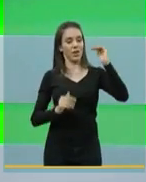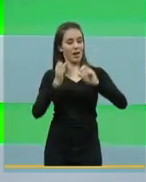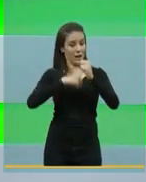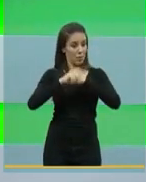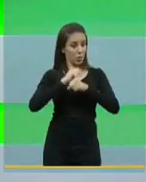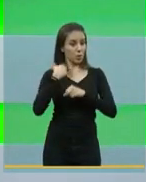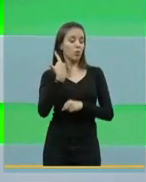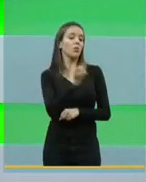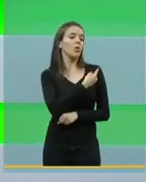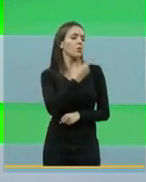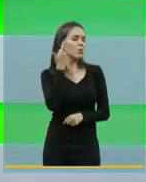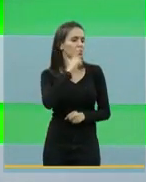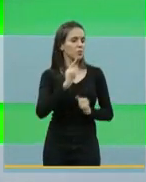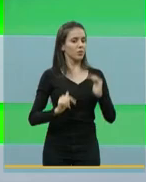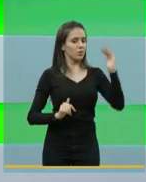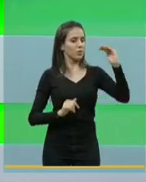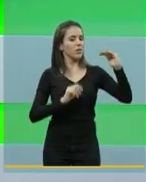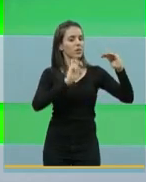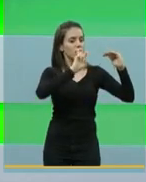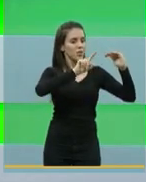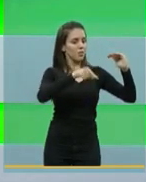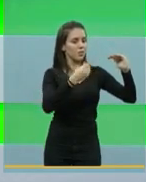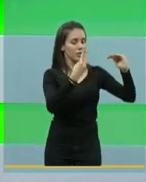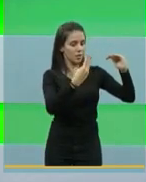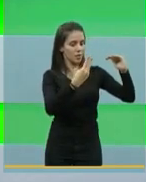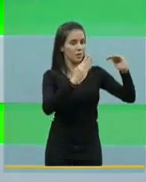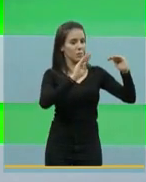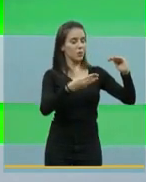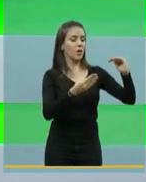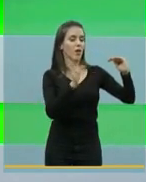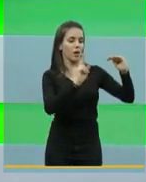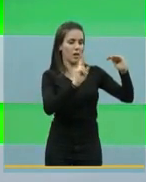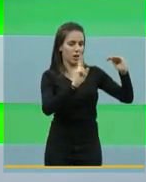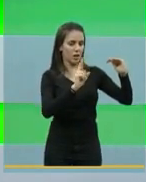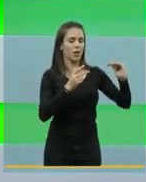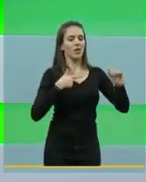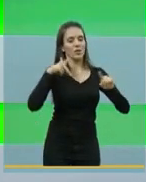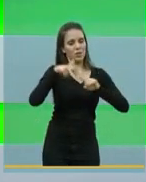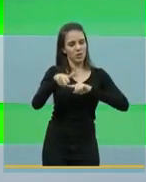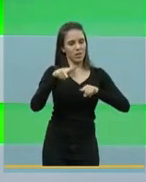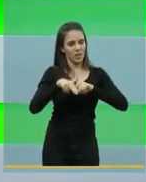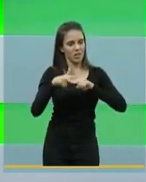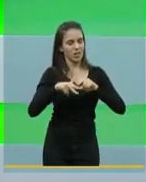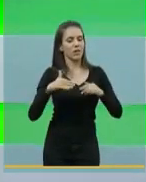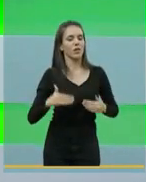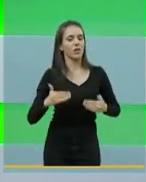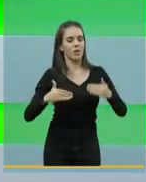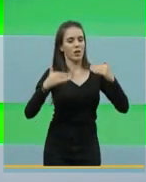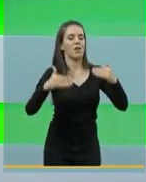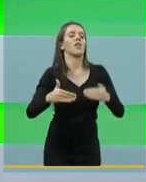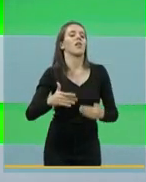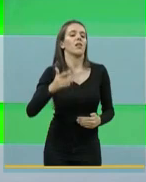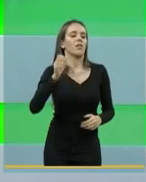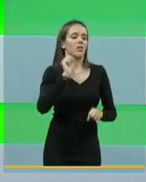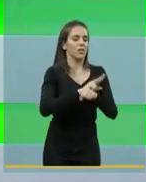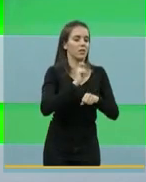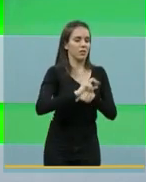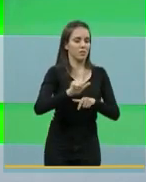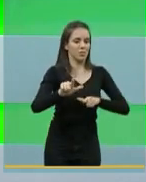passado de 5,3 bilhões de reais reduzir ministérios cargos comissionados